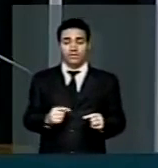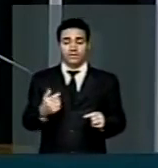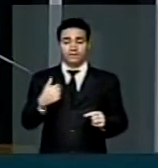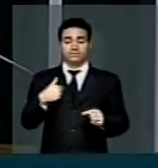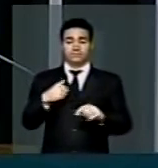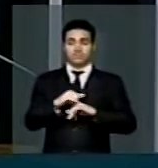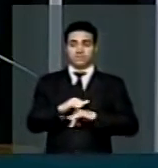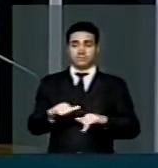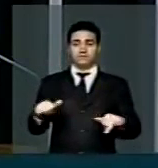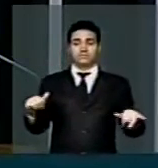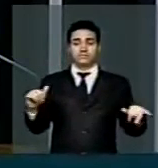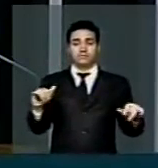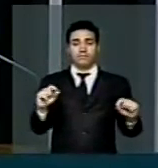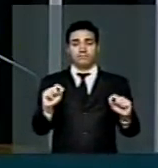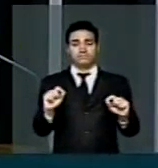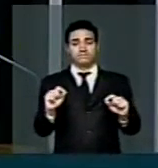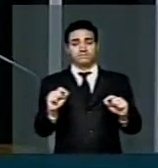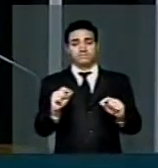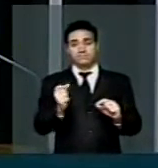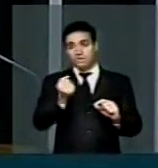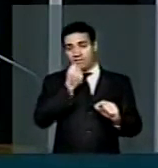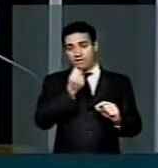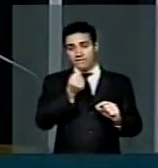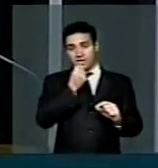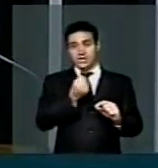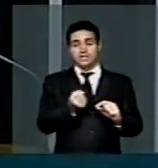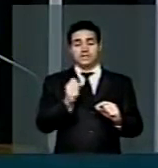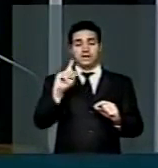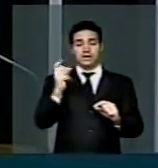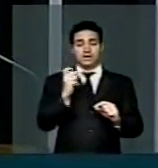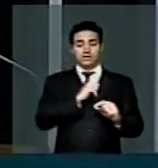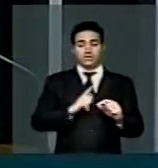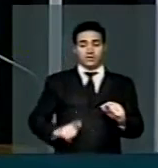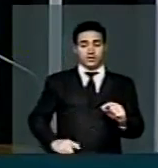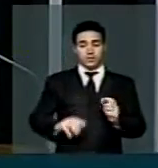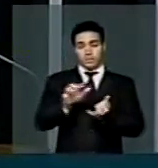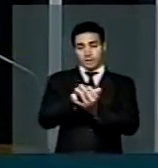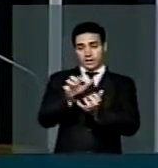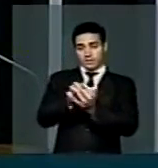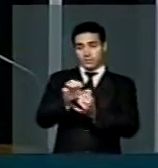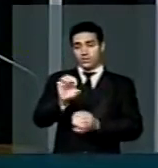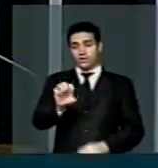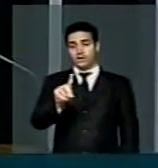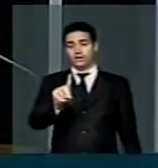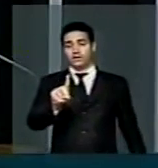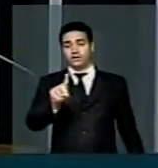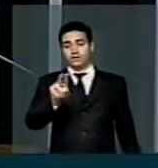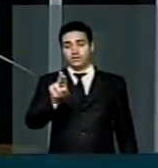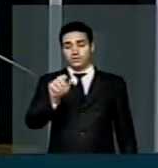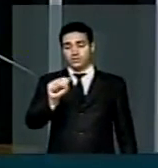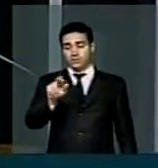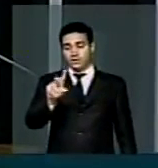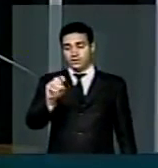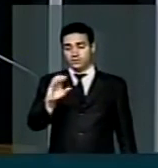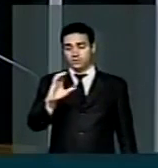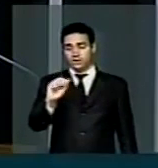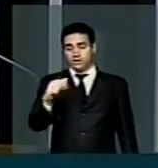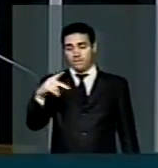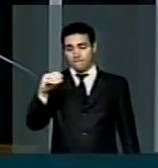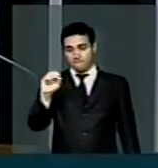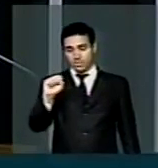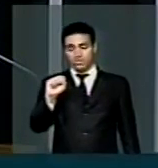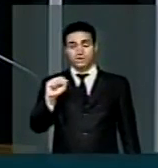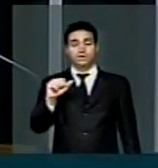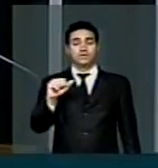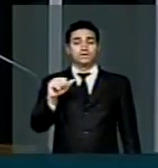transmite aqui uma entrevista do ex-governador de Pernambuco, Eduardo Campos, ocorrida no dia